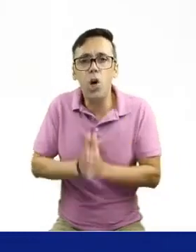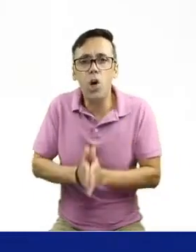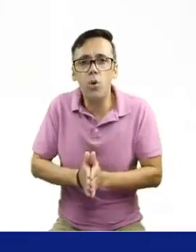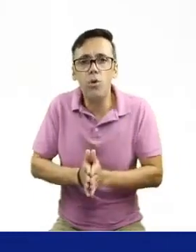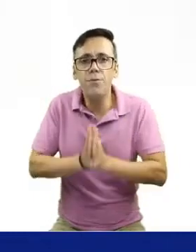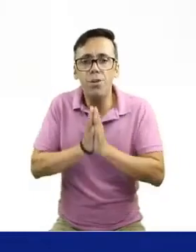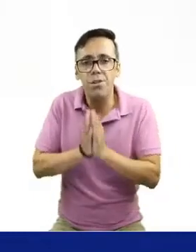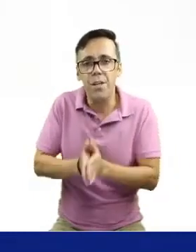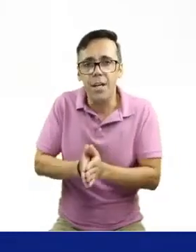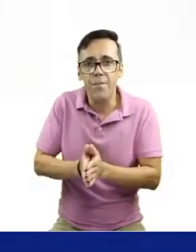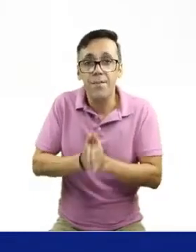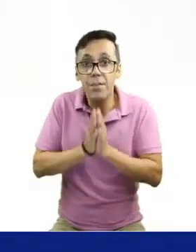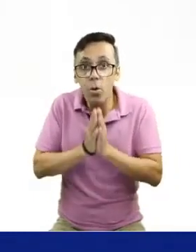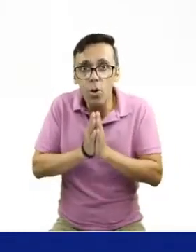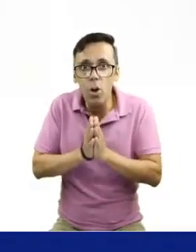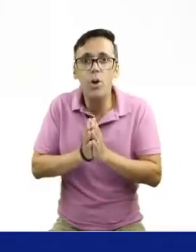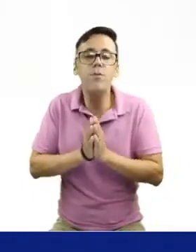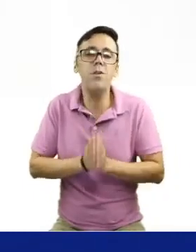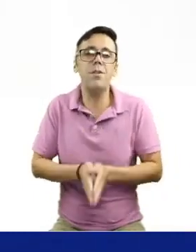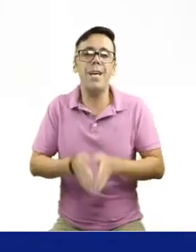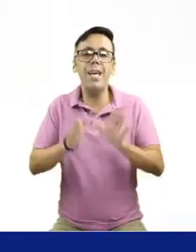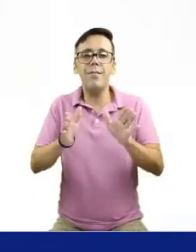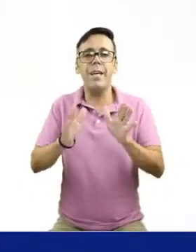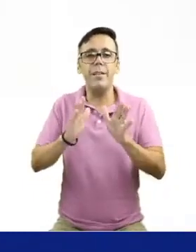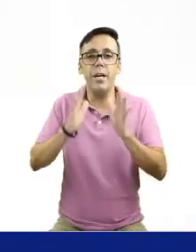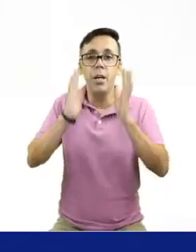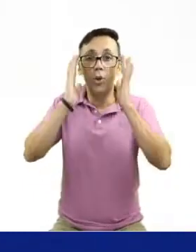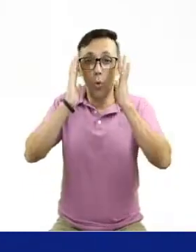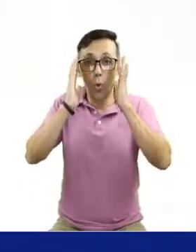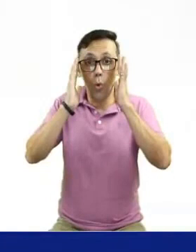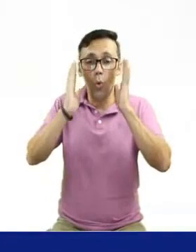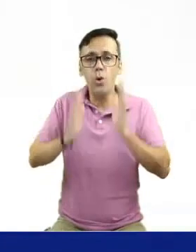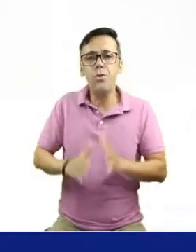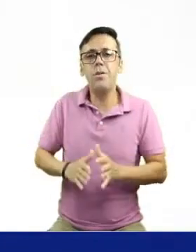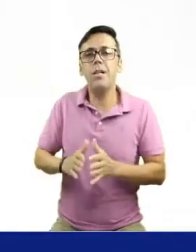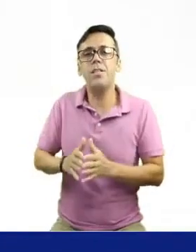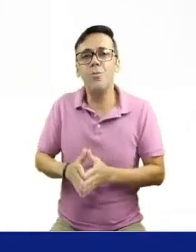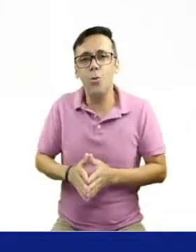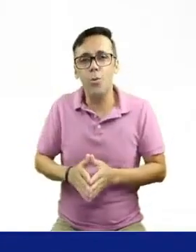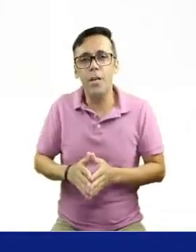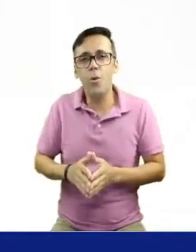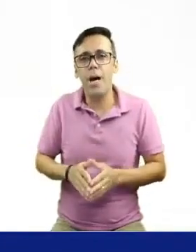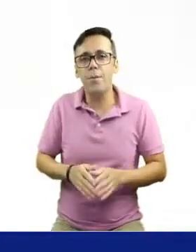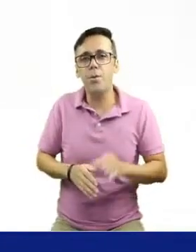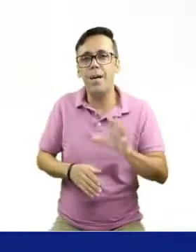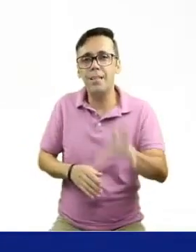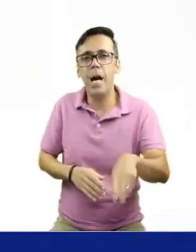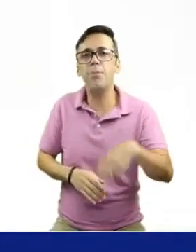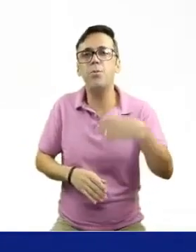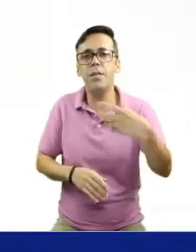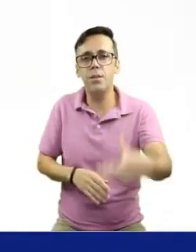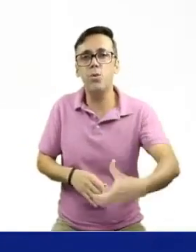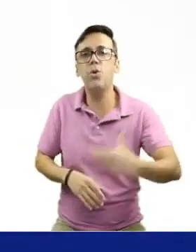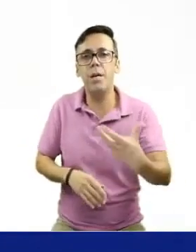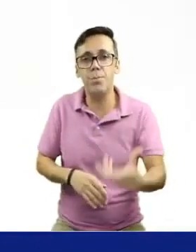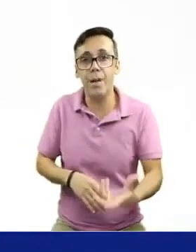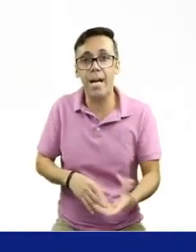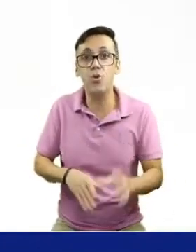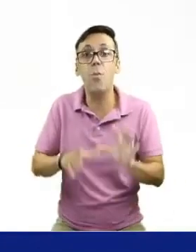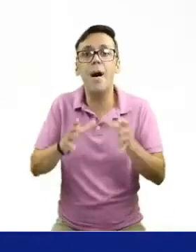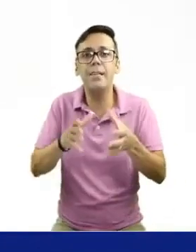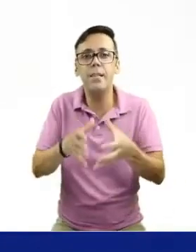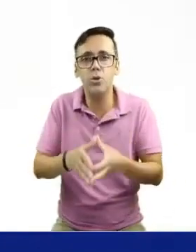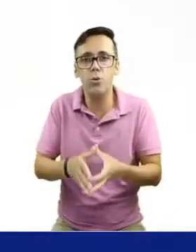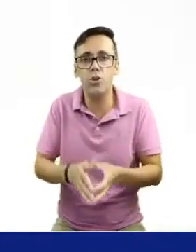tão logo você tão logo você entenda que o concurso e seleção pública é o caminho mais rápido mais seguro